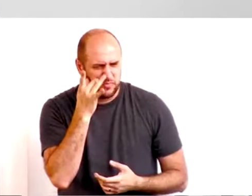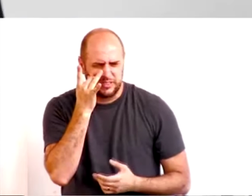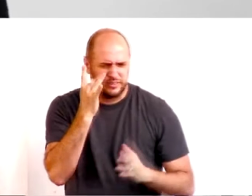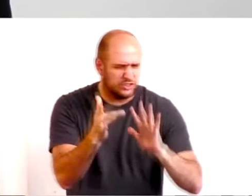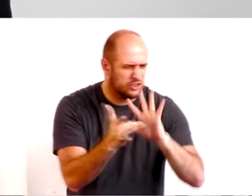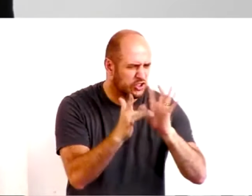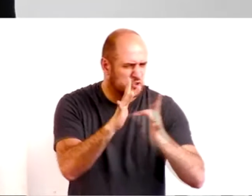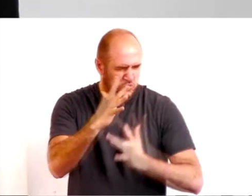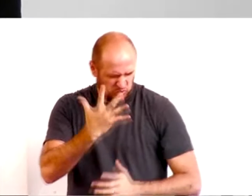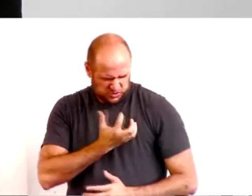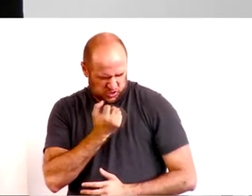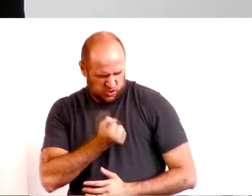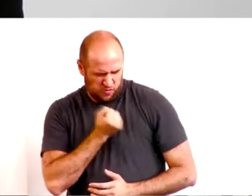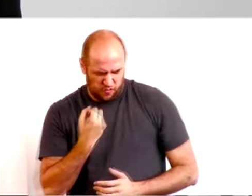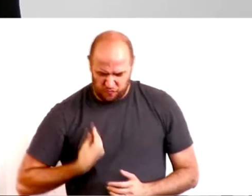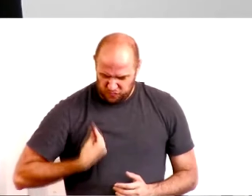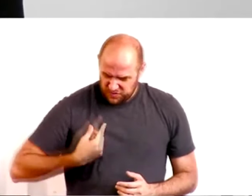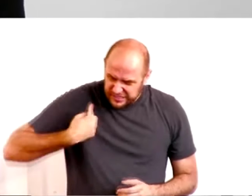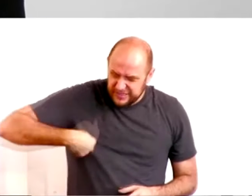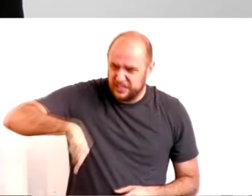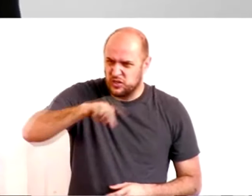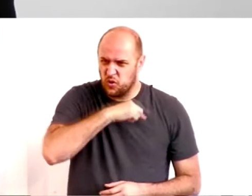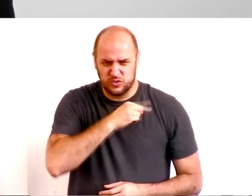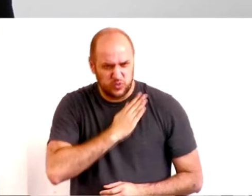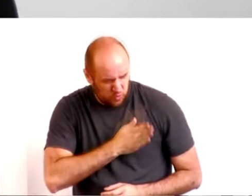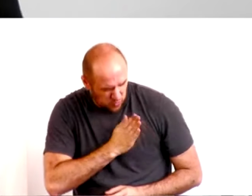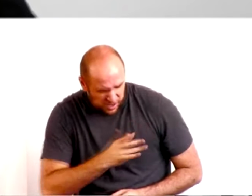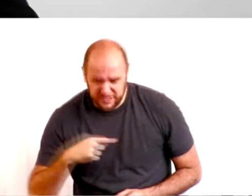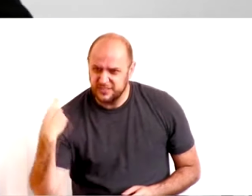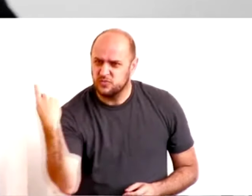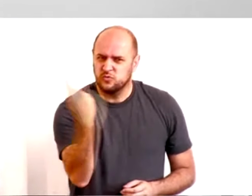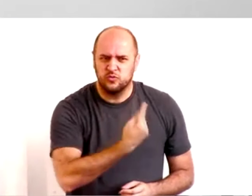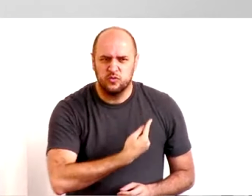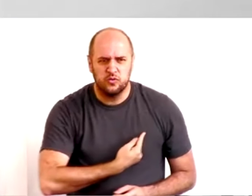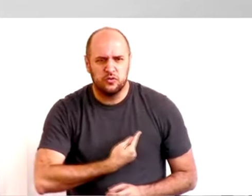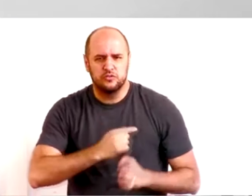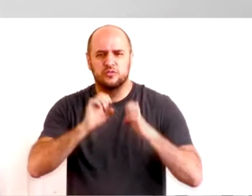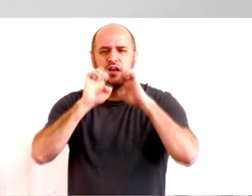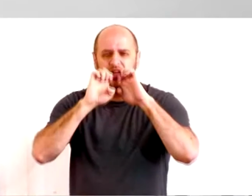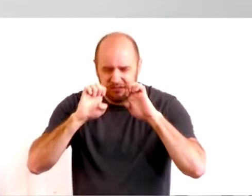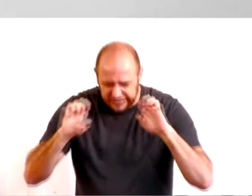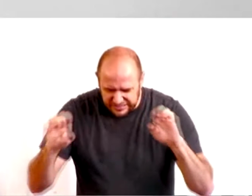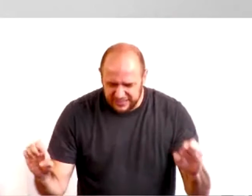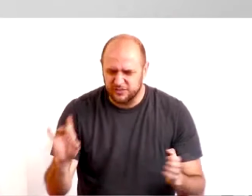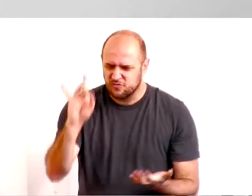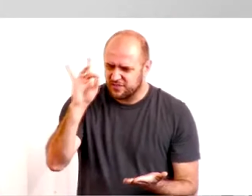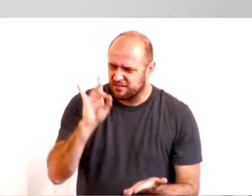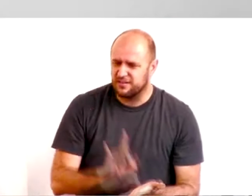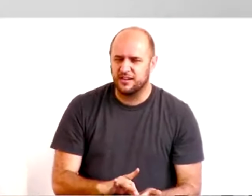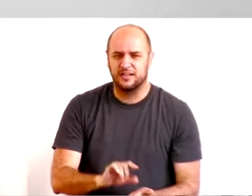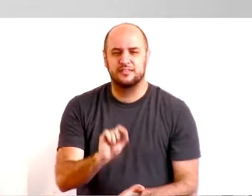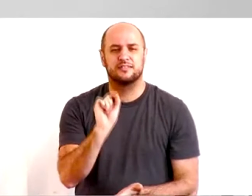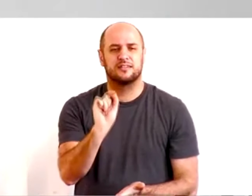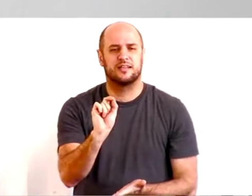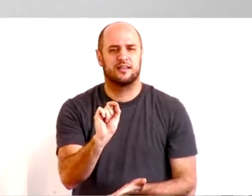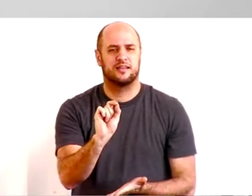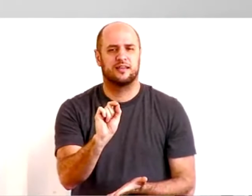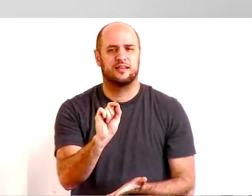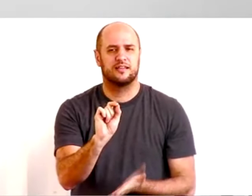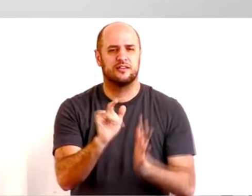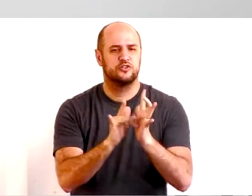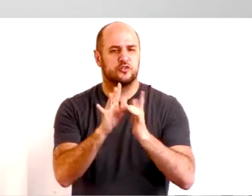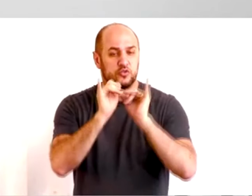em nossas vidas, em nossos corações, o Evangelho é: venham a mim,